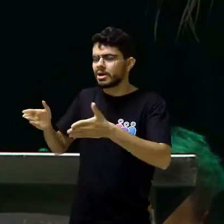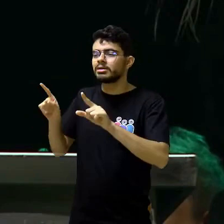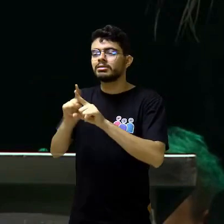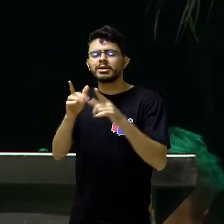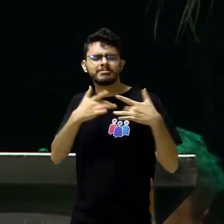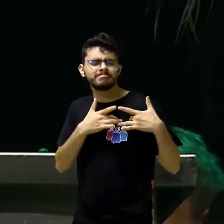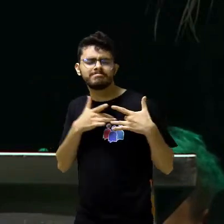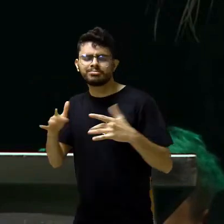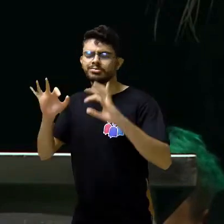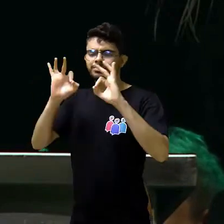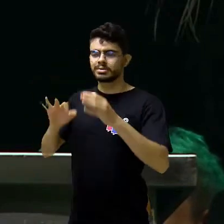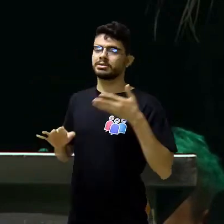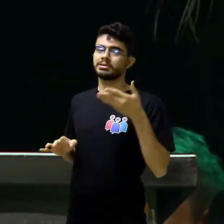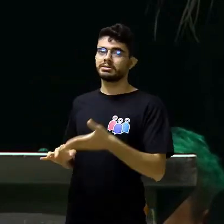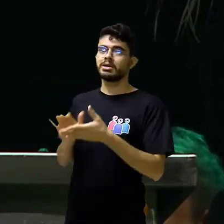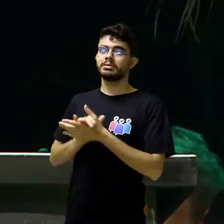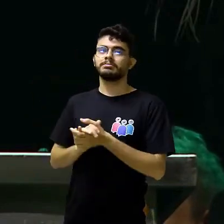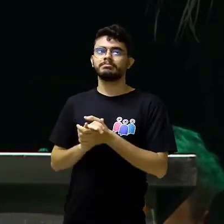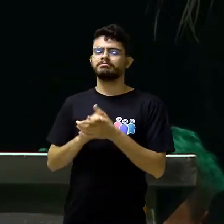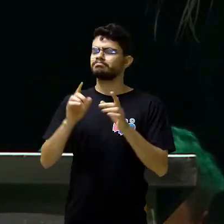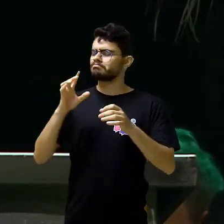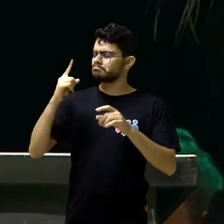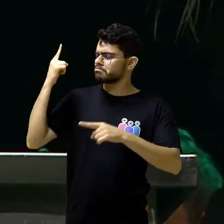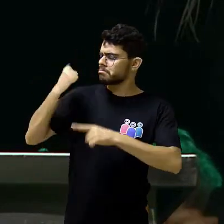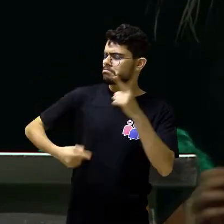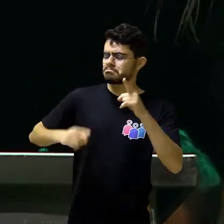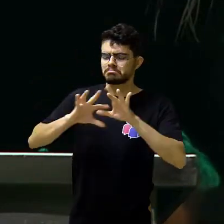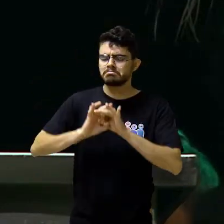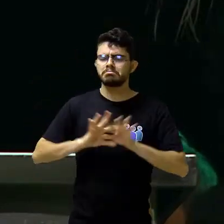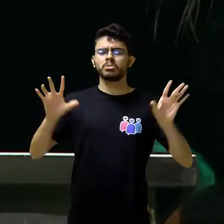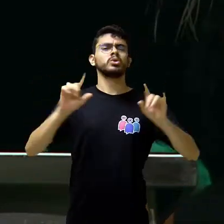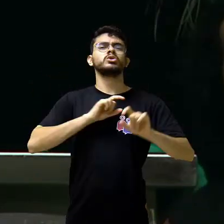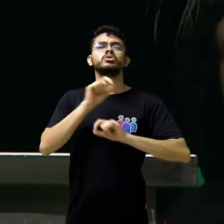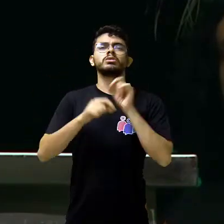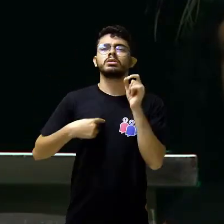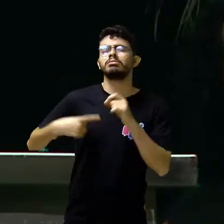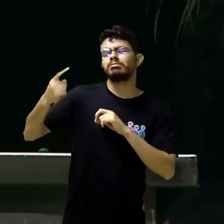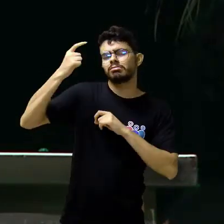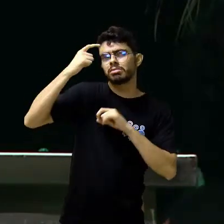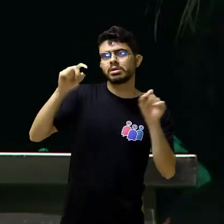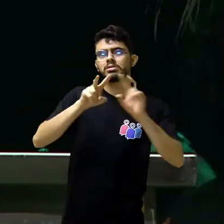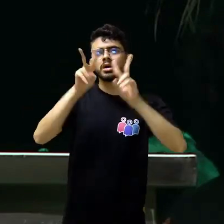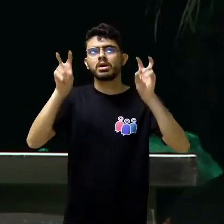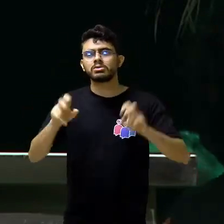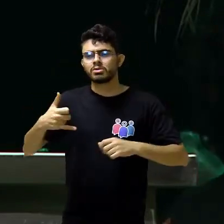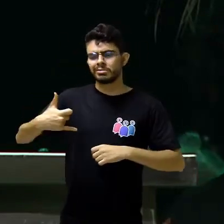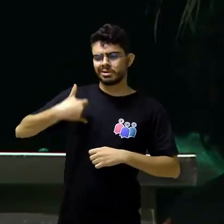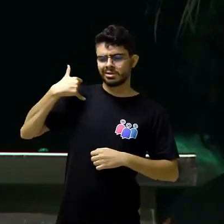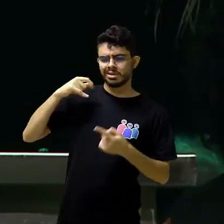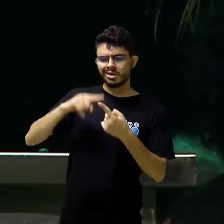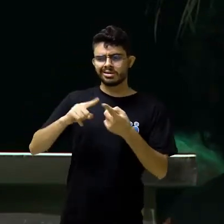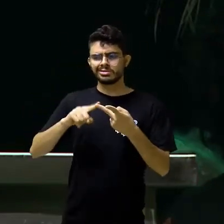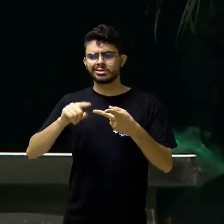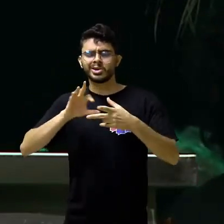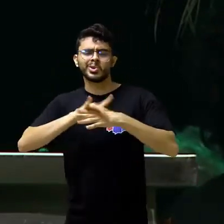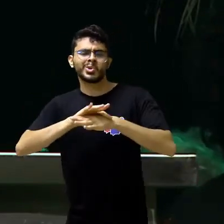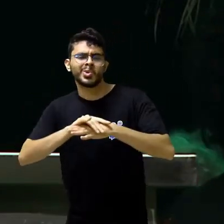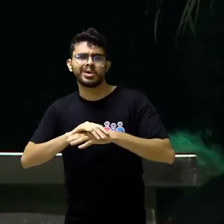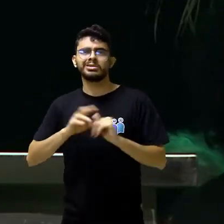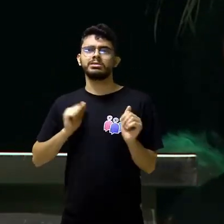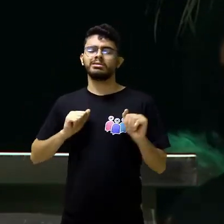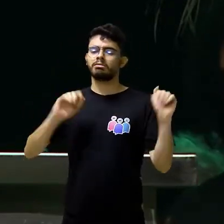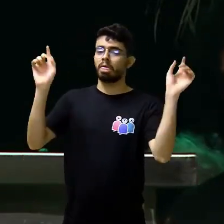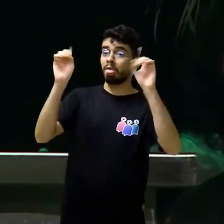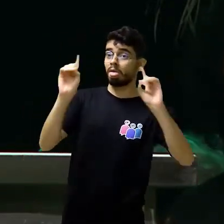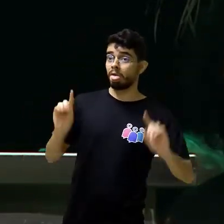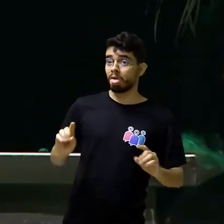devoção. Não permitirei que considerações sobre idade, doença,